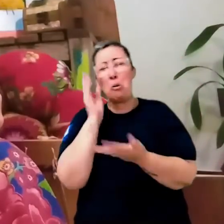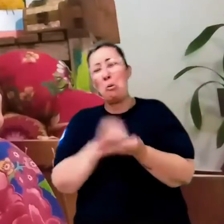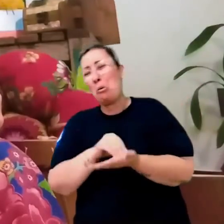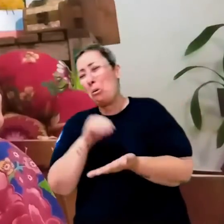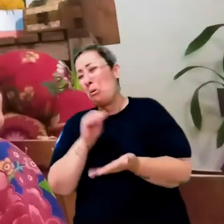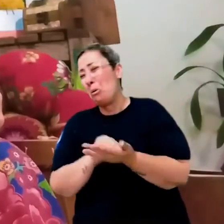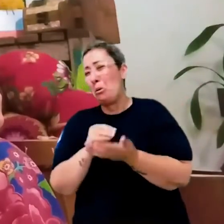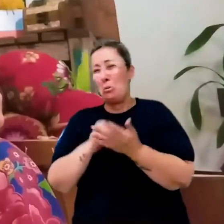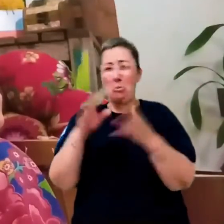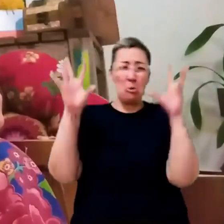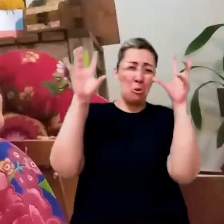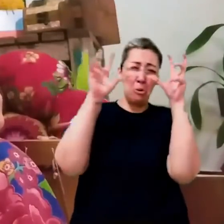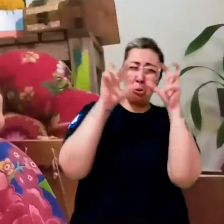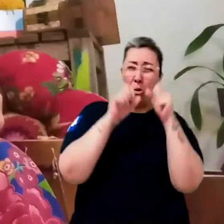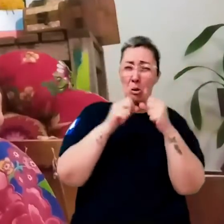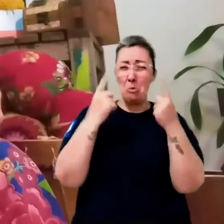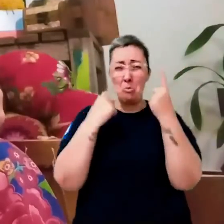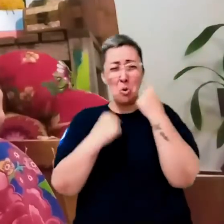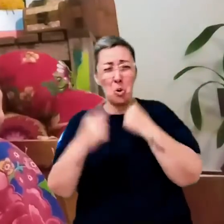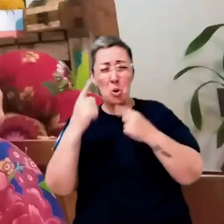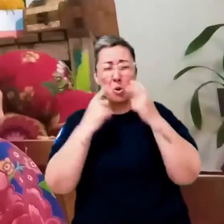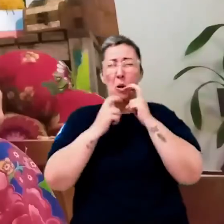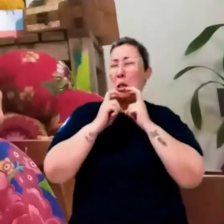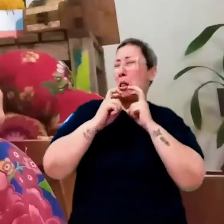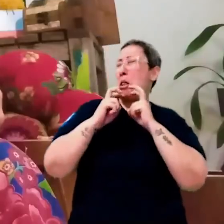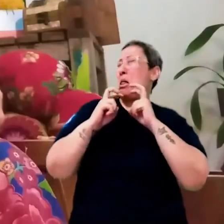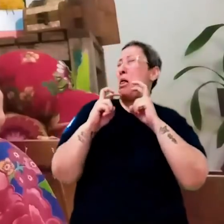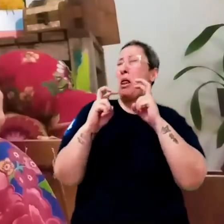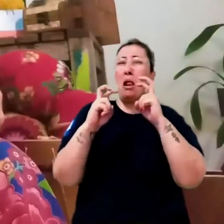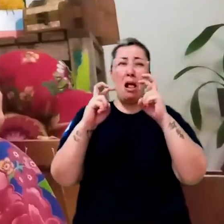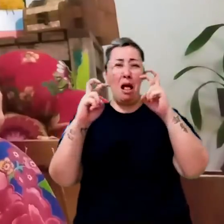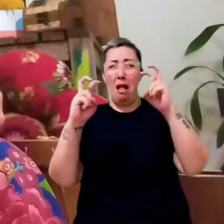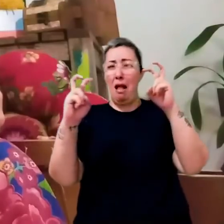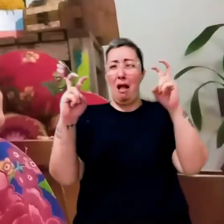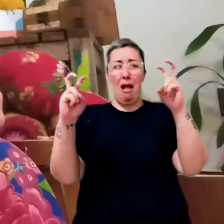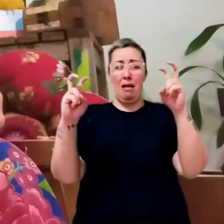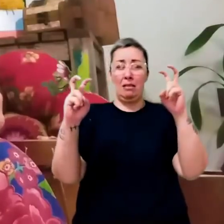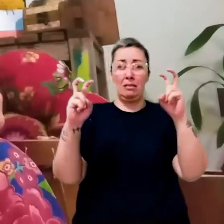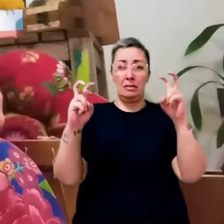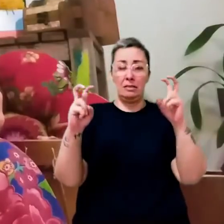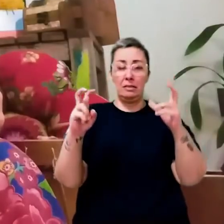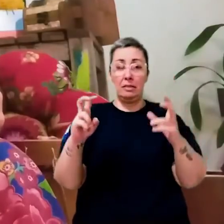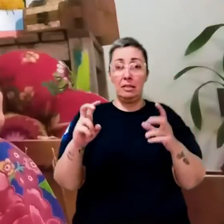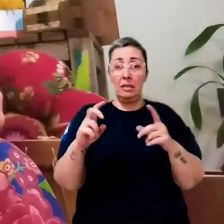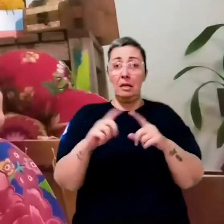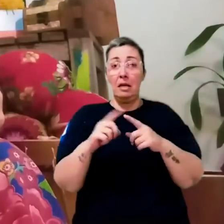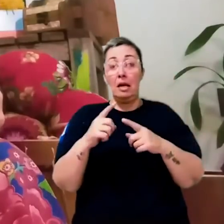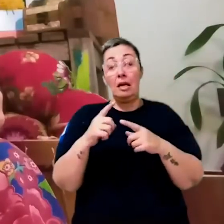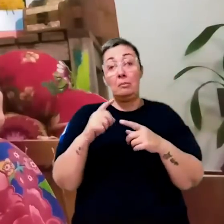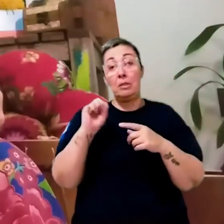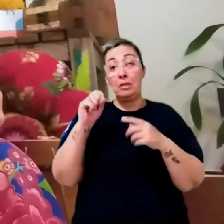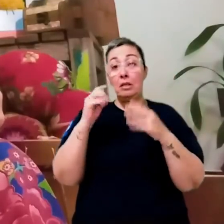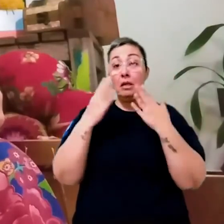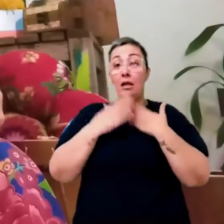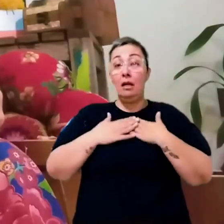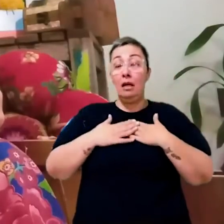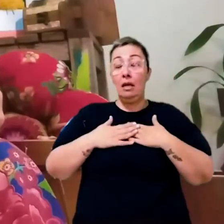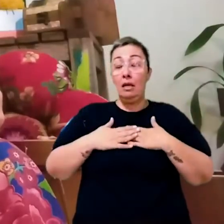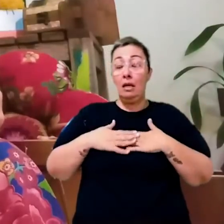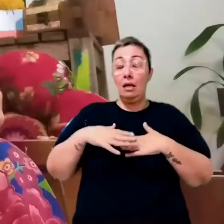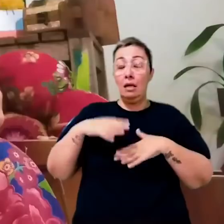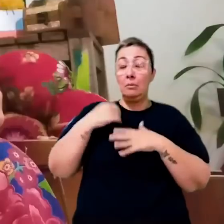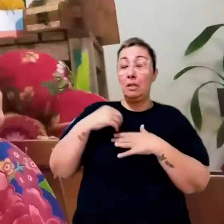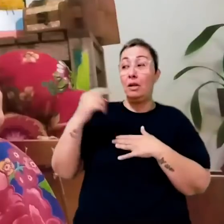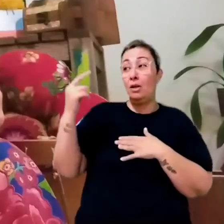está escuro. Choram alto para todo mundo ouvir. Para se consolar, elas só precisam